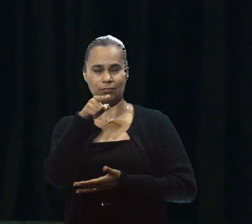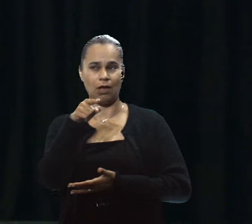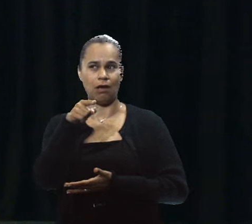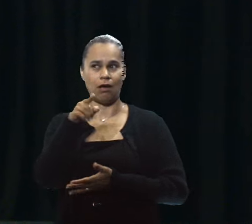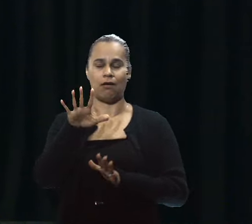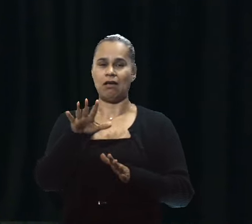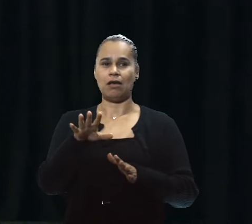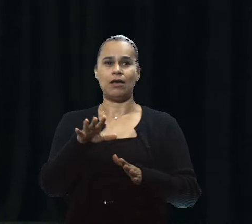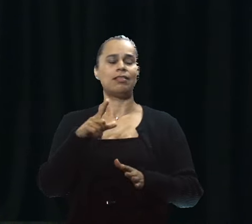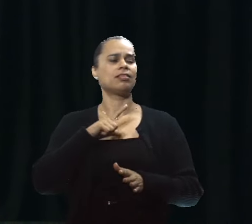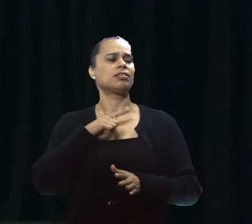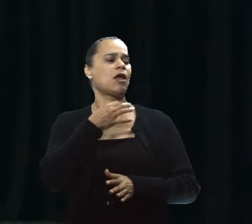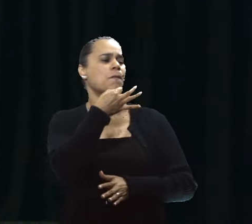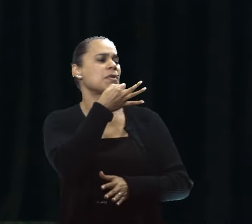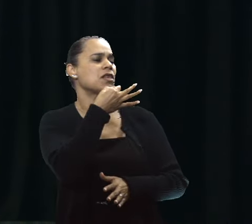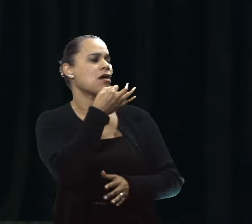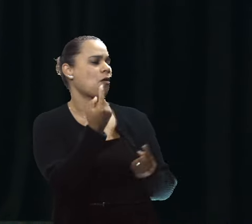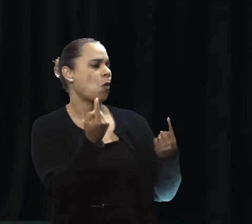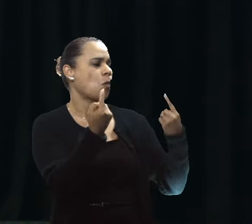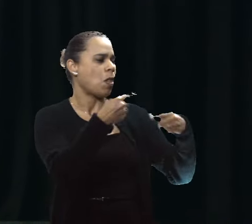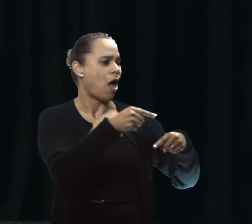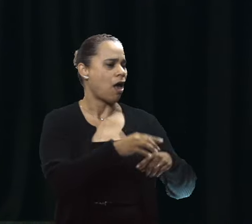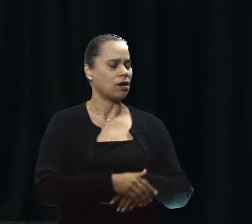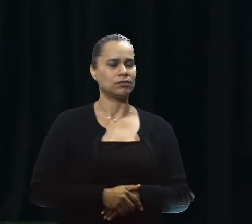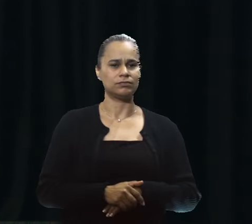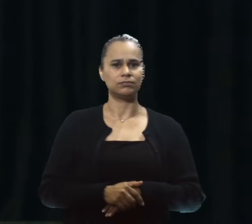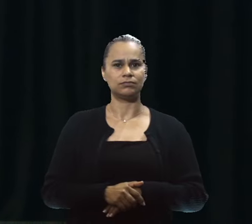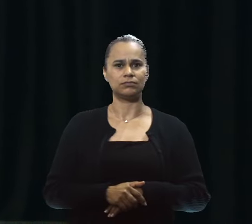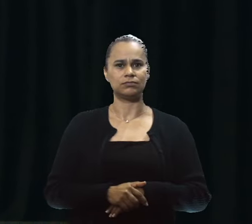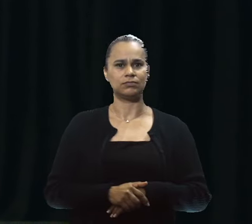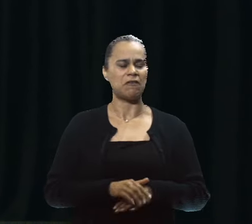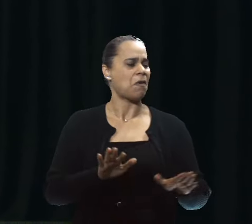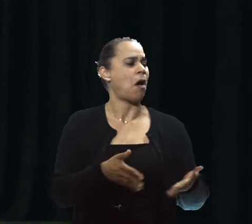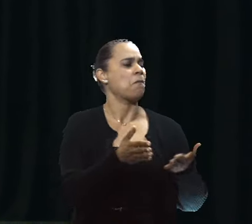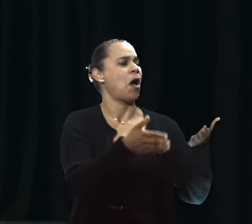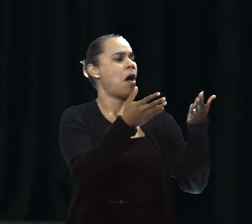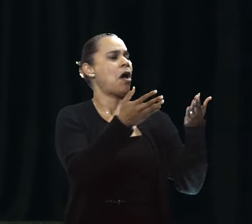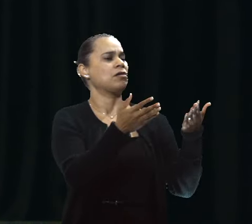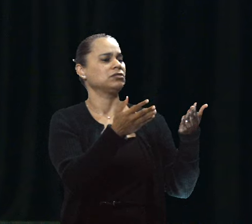opiniões contrárias, que promove injustiça no teu país, levasse um tiro,